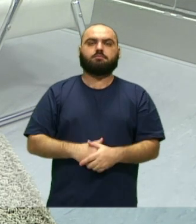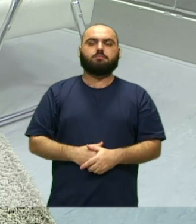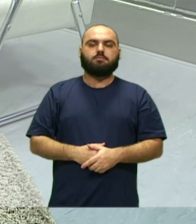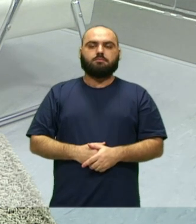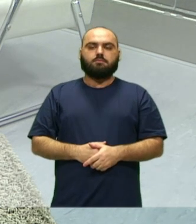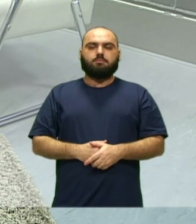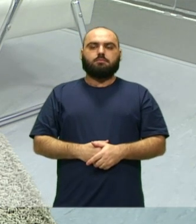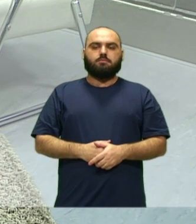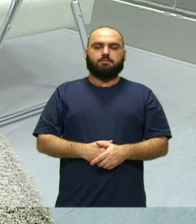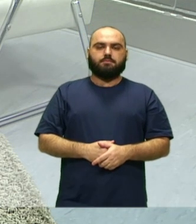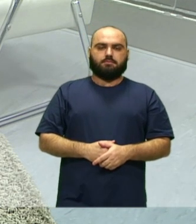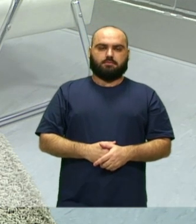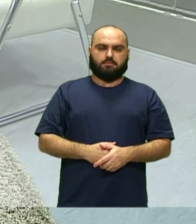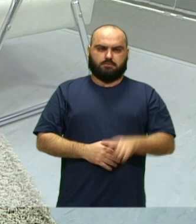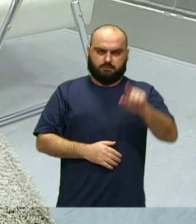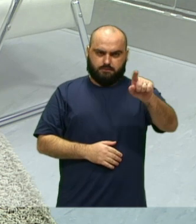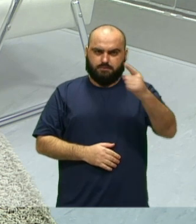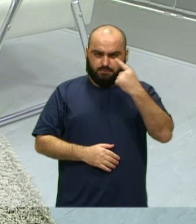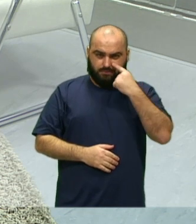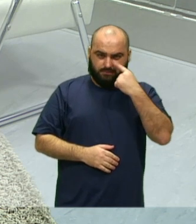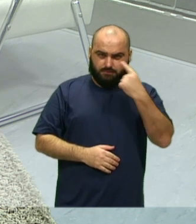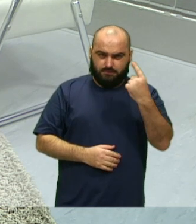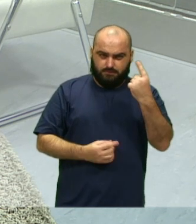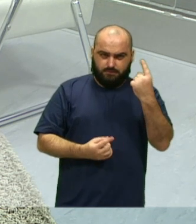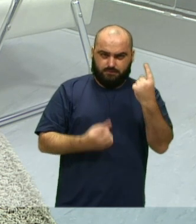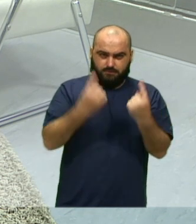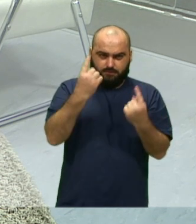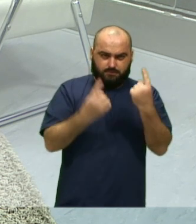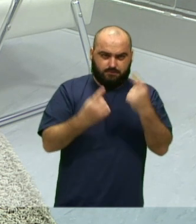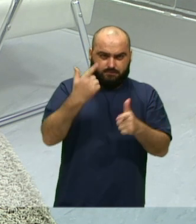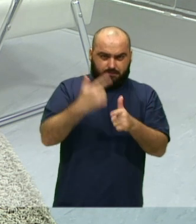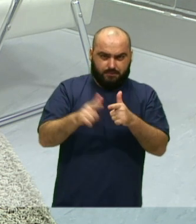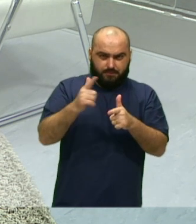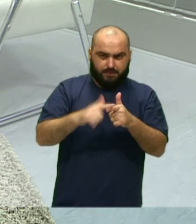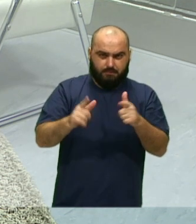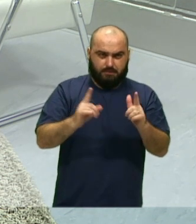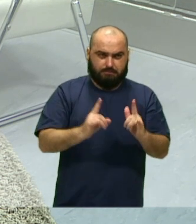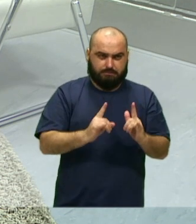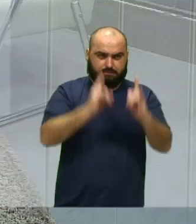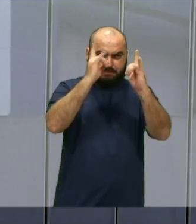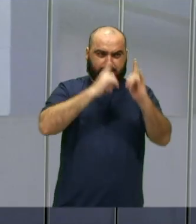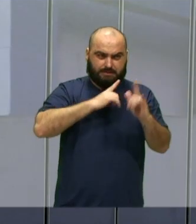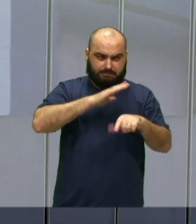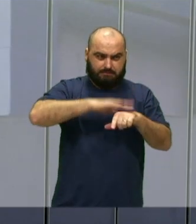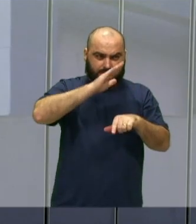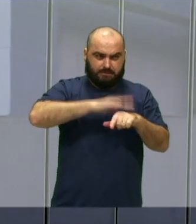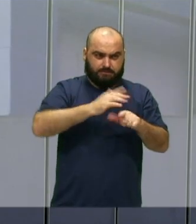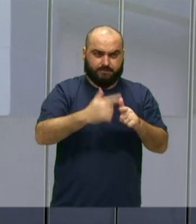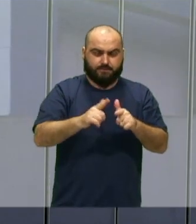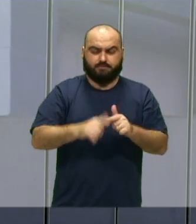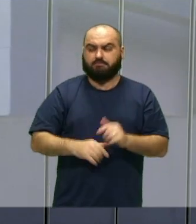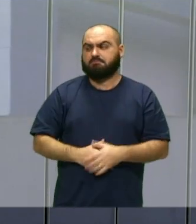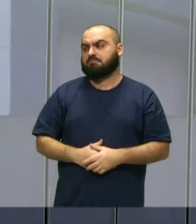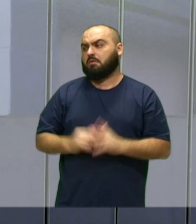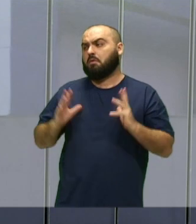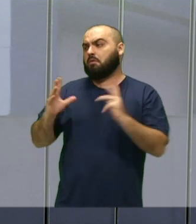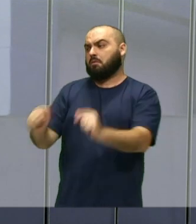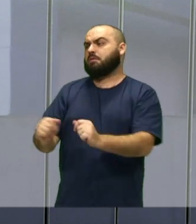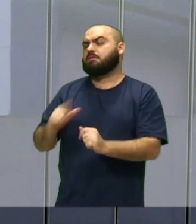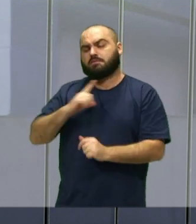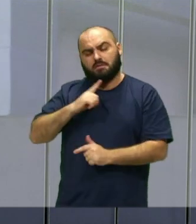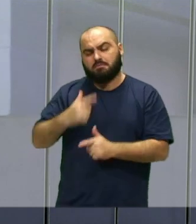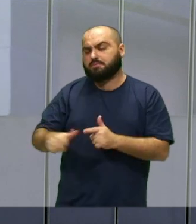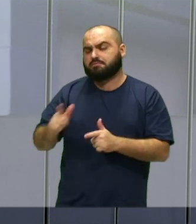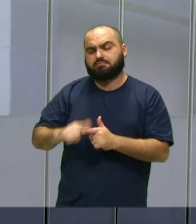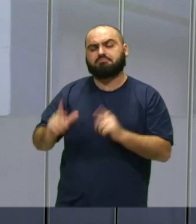A senhora identificou quais unidades estão com os maiores problemas aqui no município? Praticamente todas têm algum problema, tá?